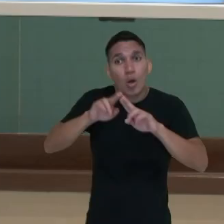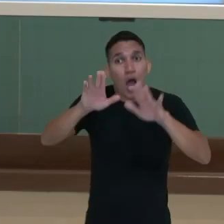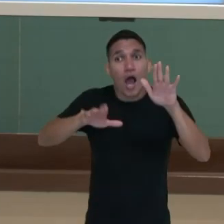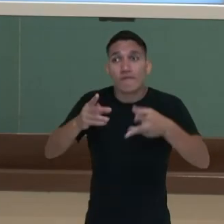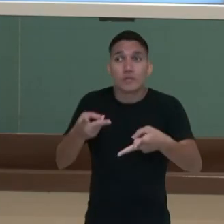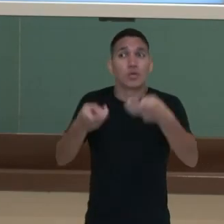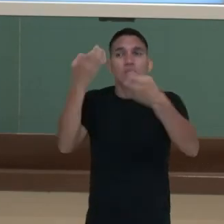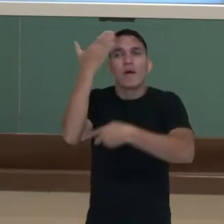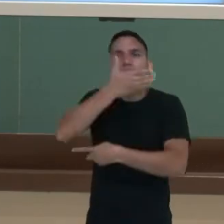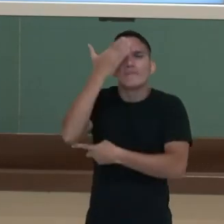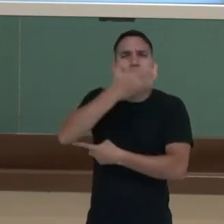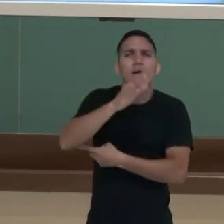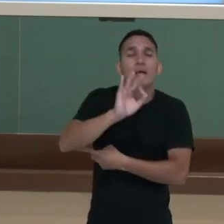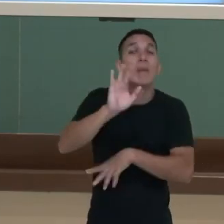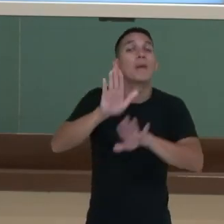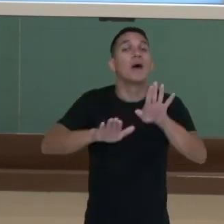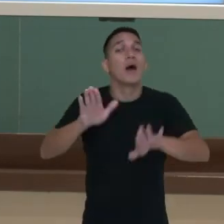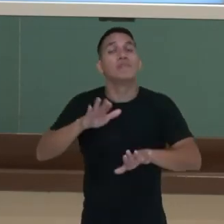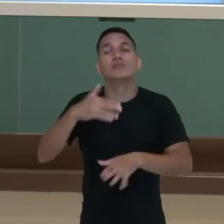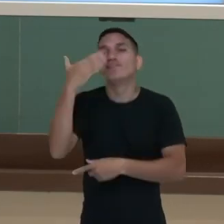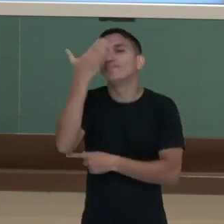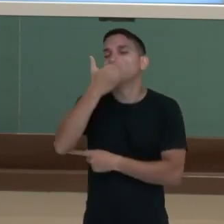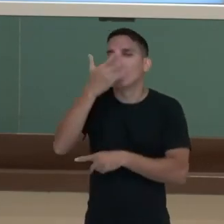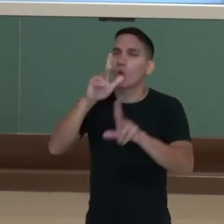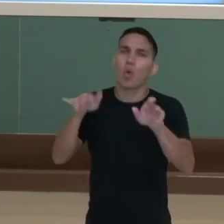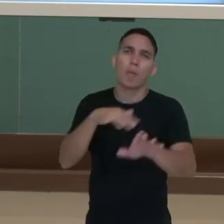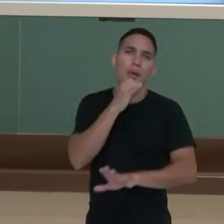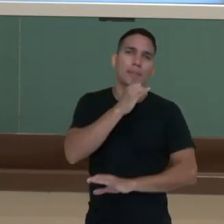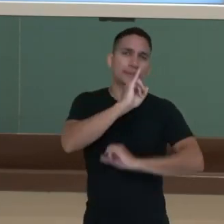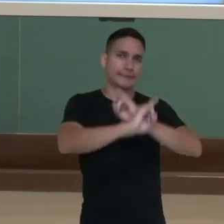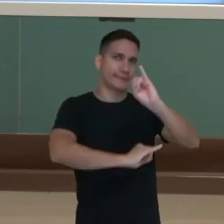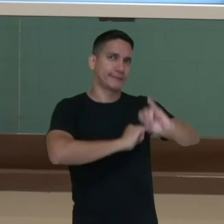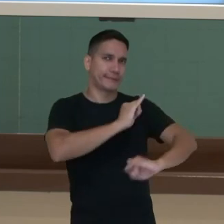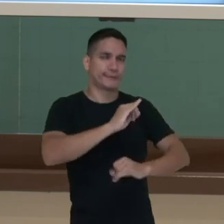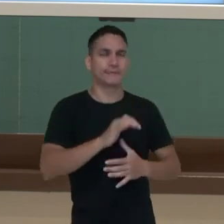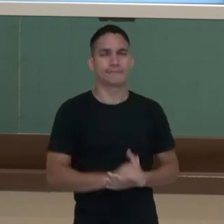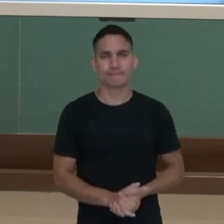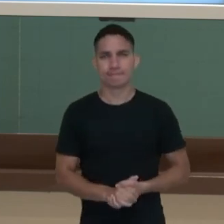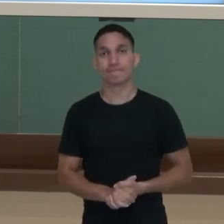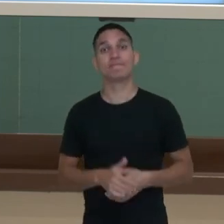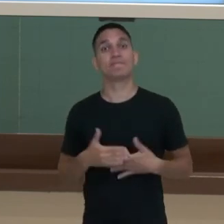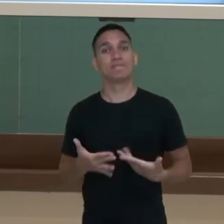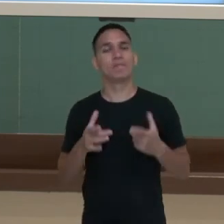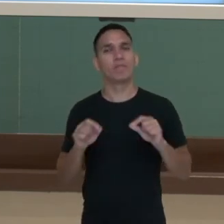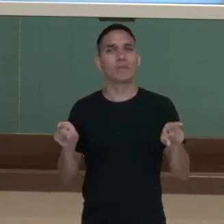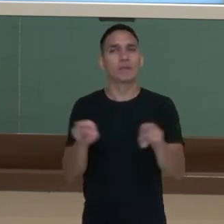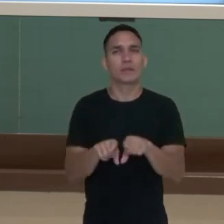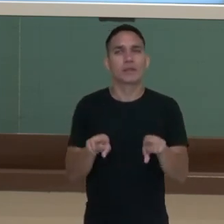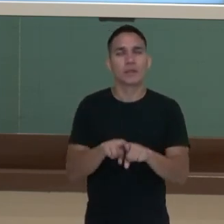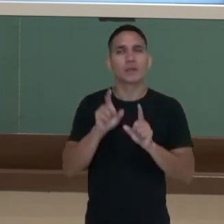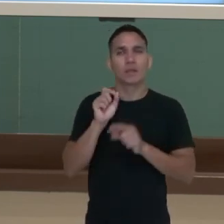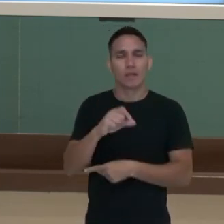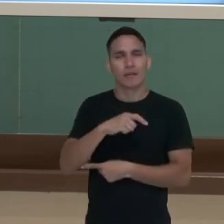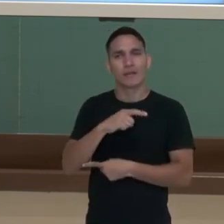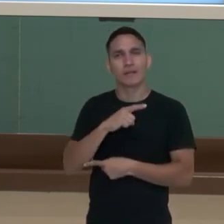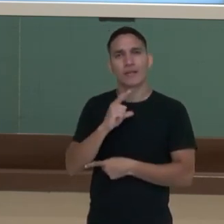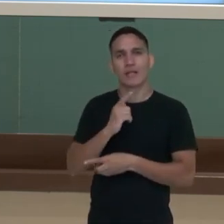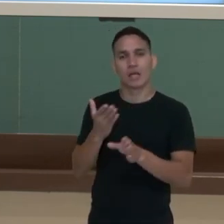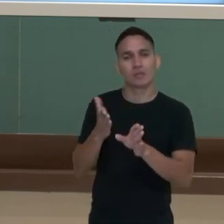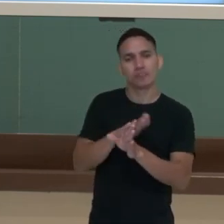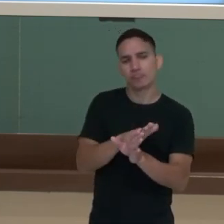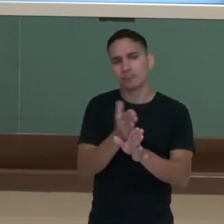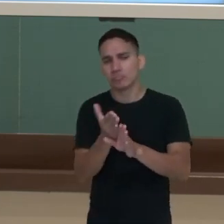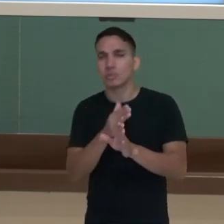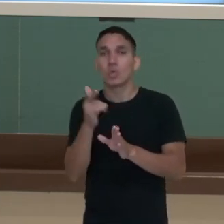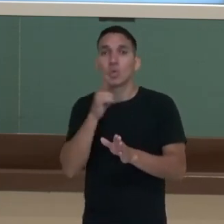né? São coisas às vezes que são invisíveis como a internet, né? Bom, e também as fronteiras de um estado,